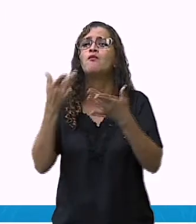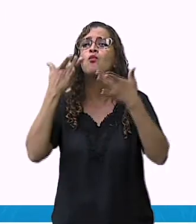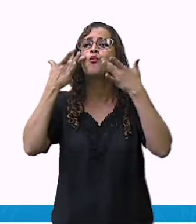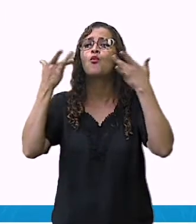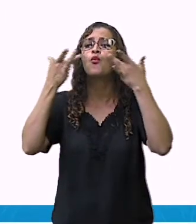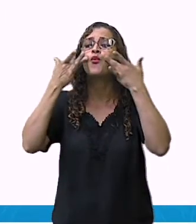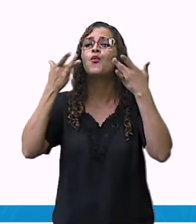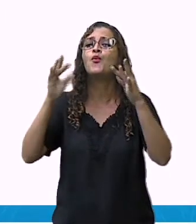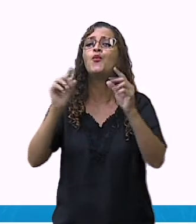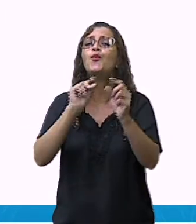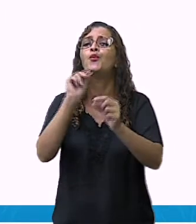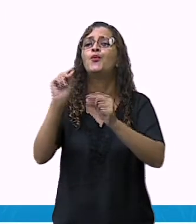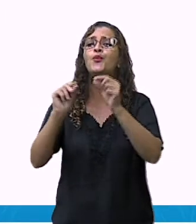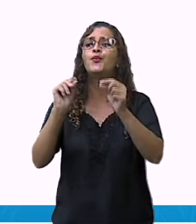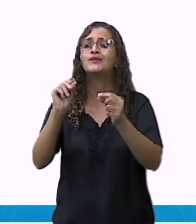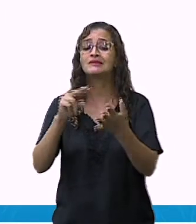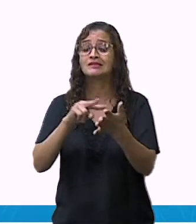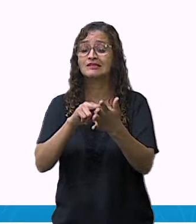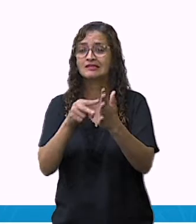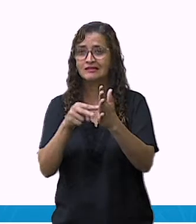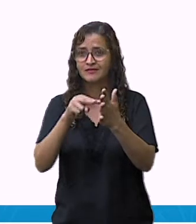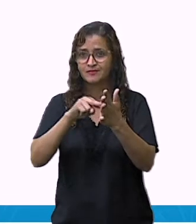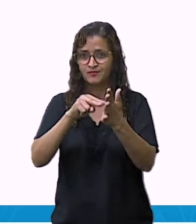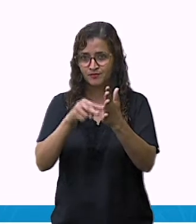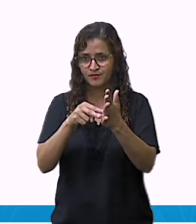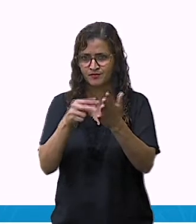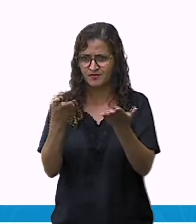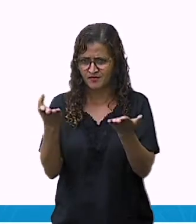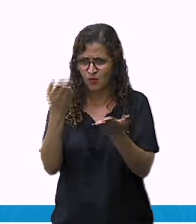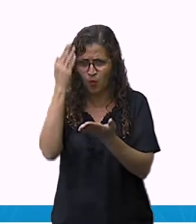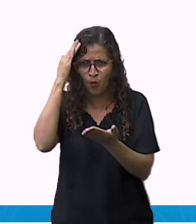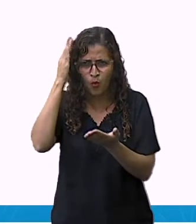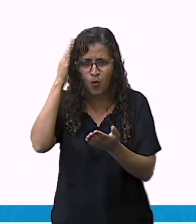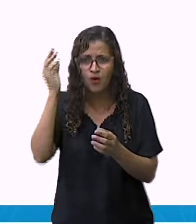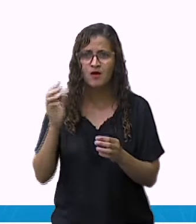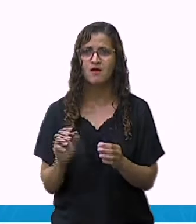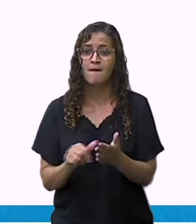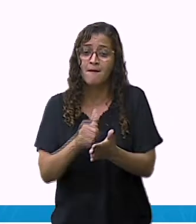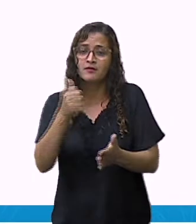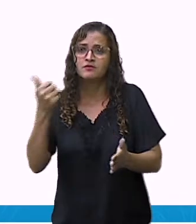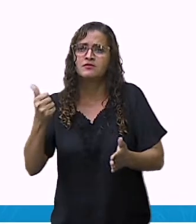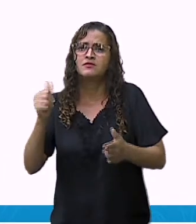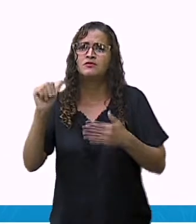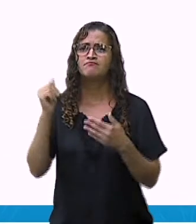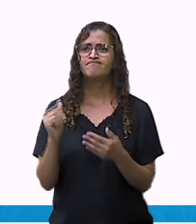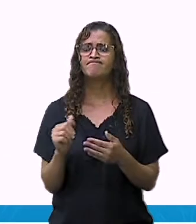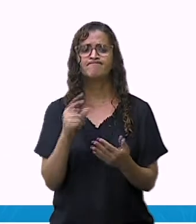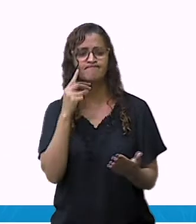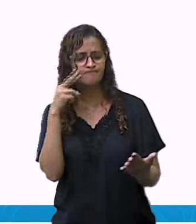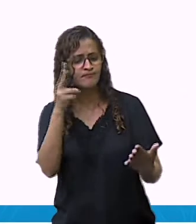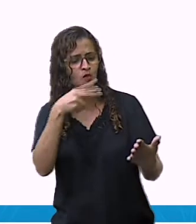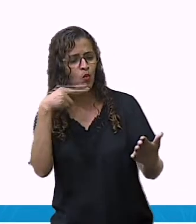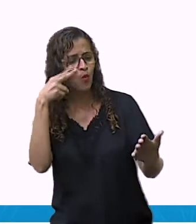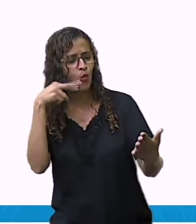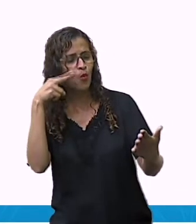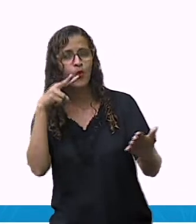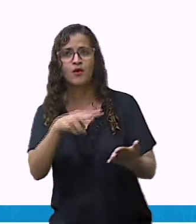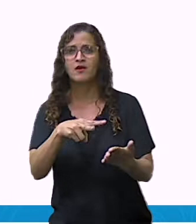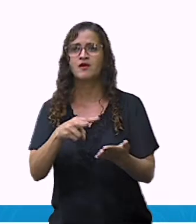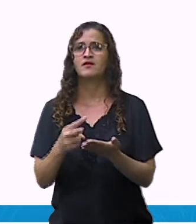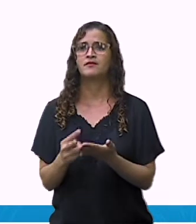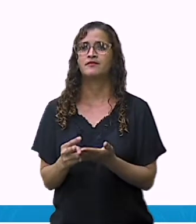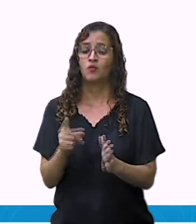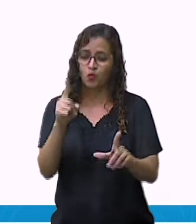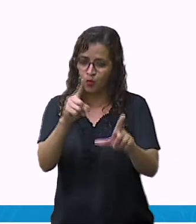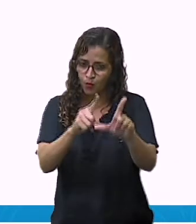aqui, eu e você. Teatro. Primeira coisa que eu tenho que observar é a